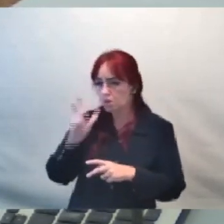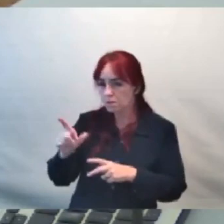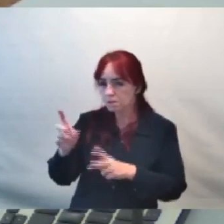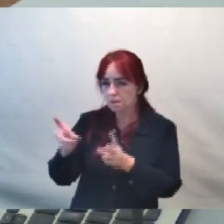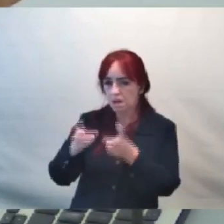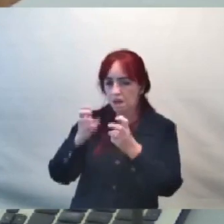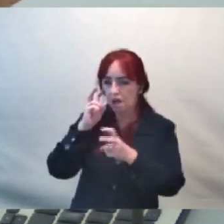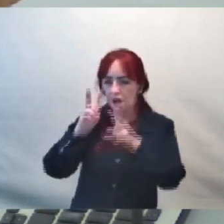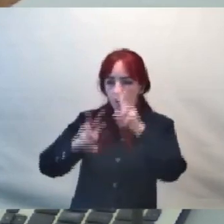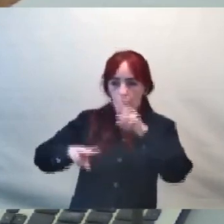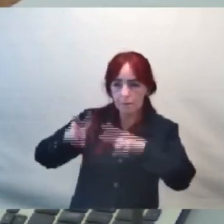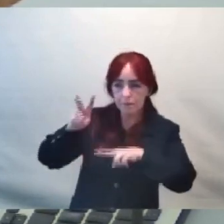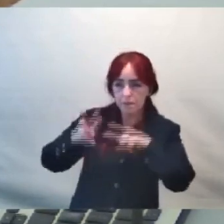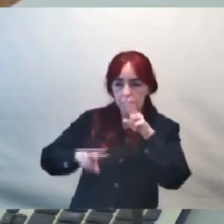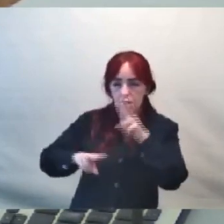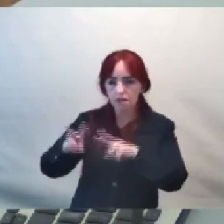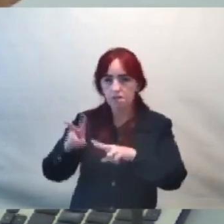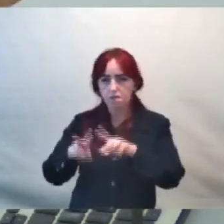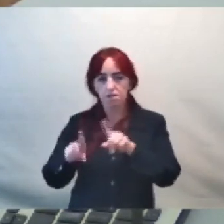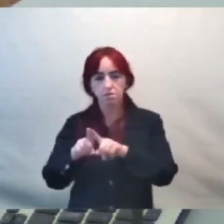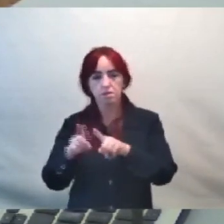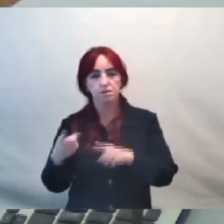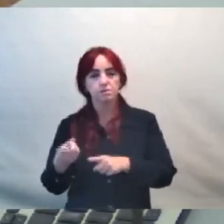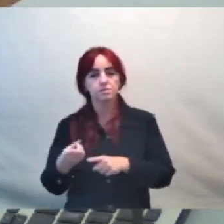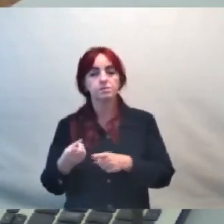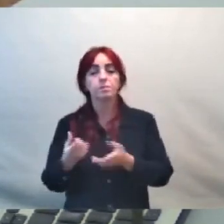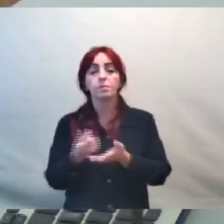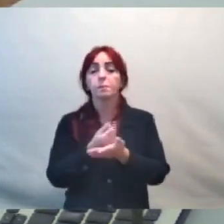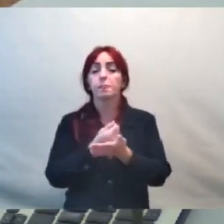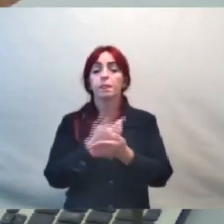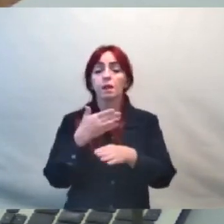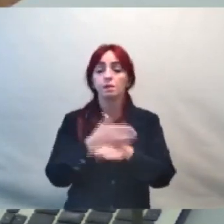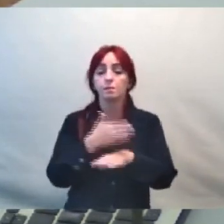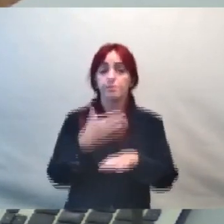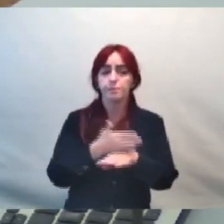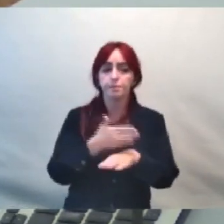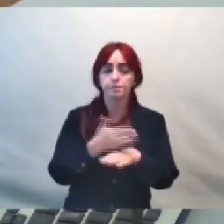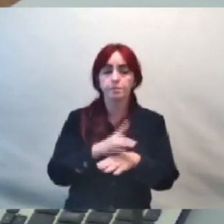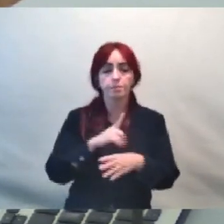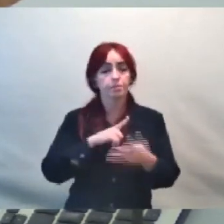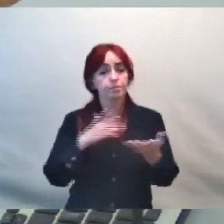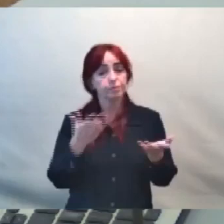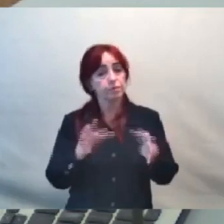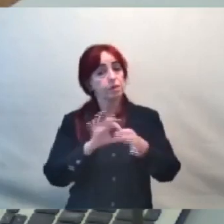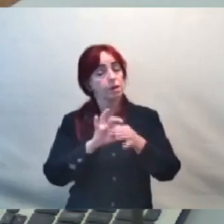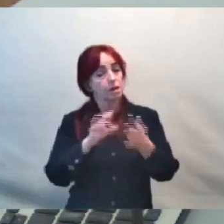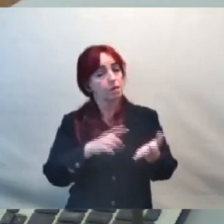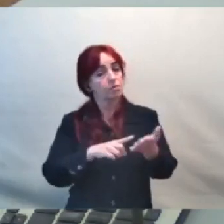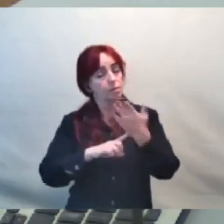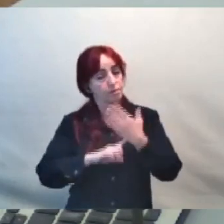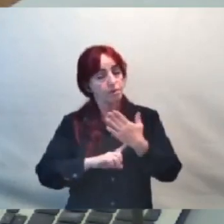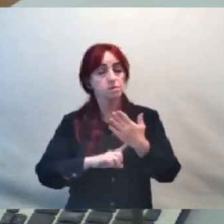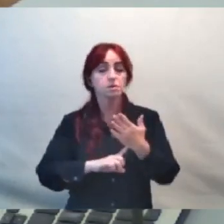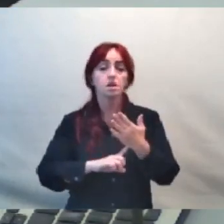execução do orçamento participativo? Se tiver, nos fornecer o link aqui.